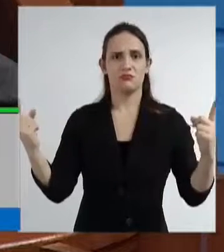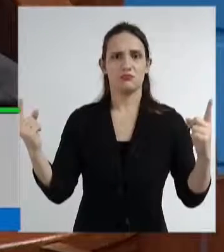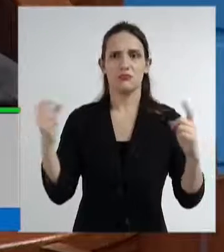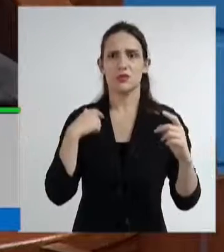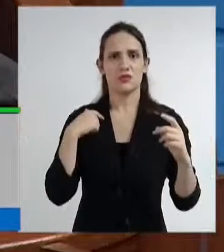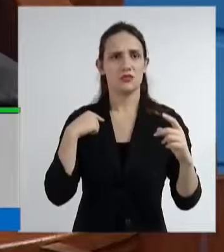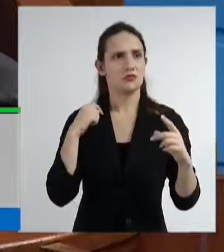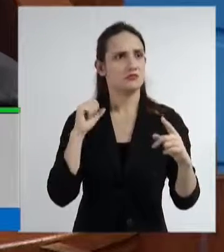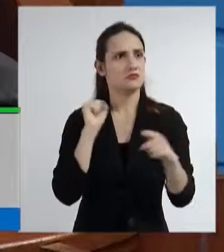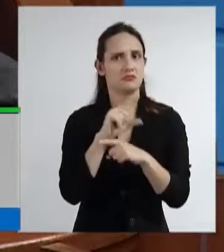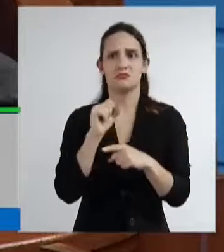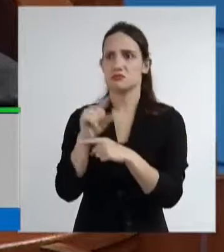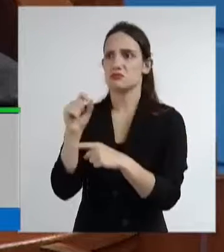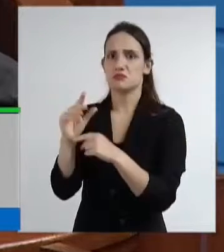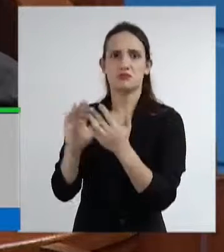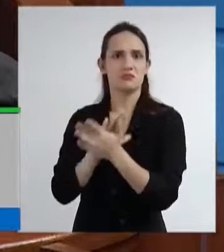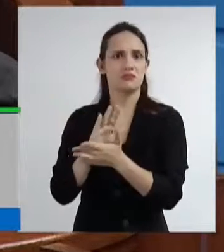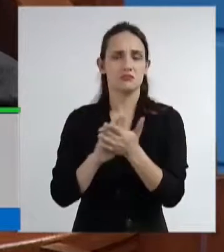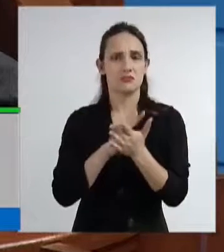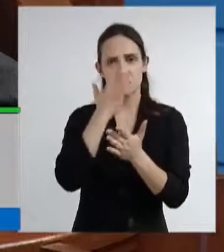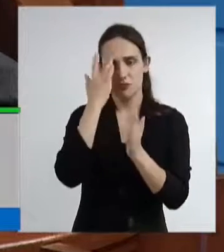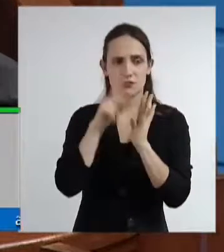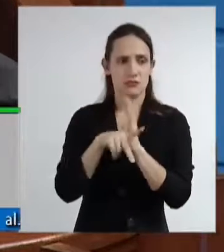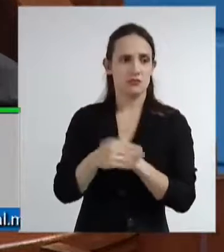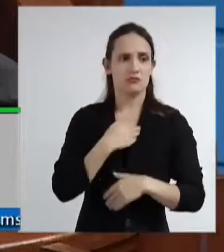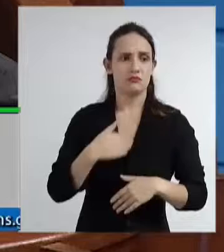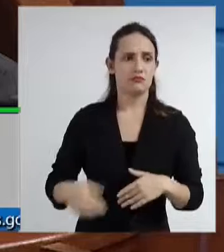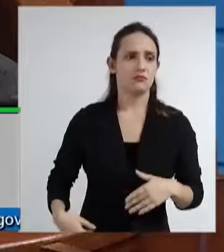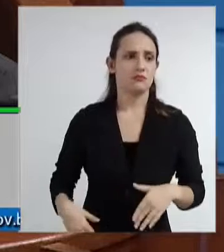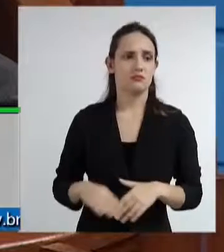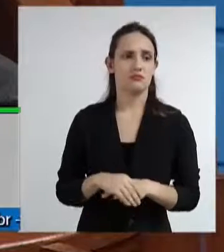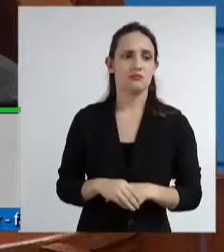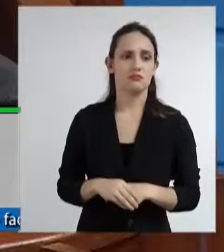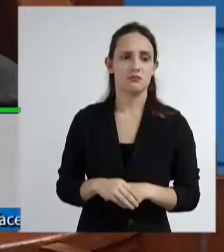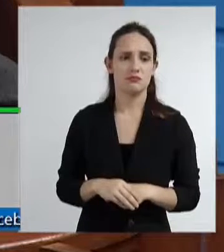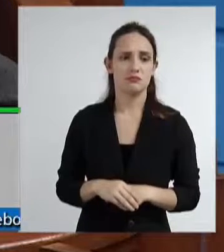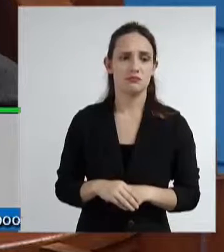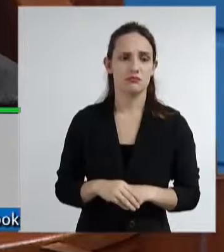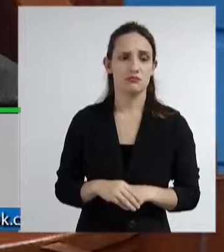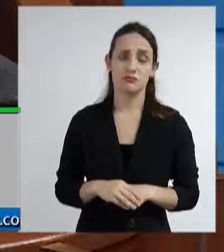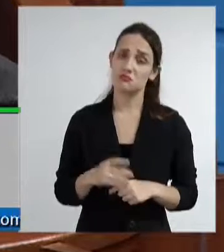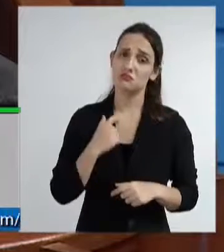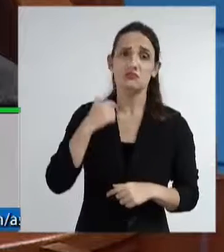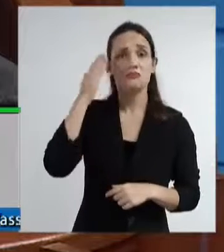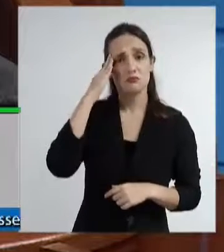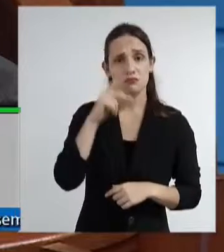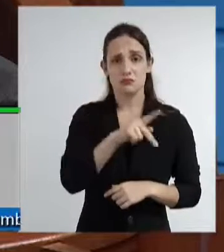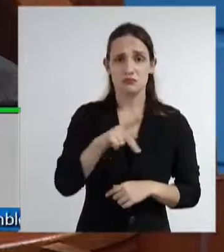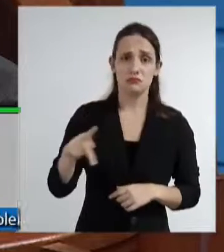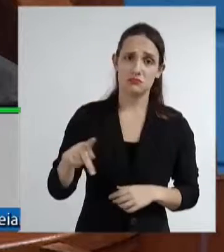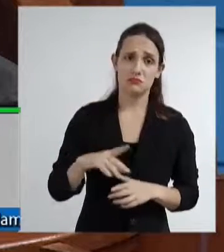governo. Não discuto aqui que o presidente buscou